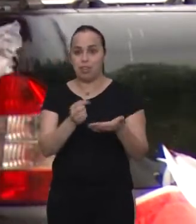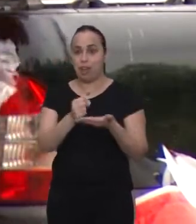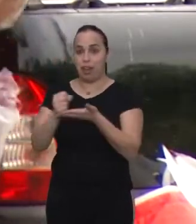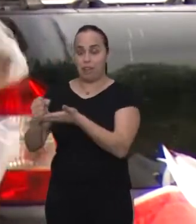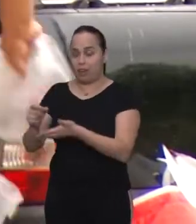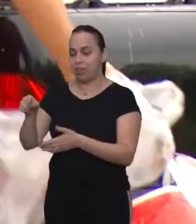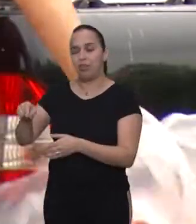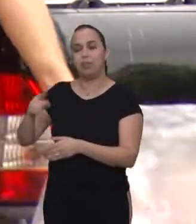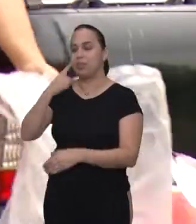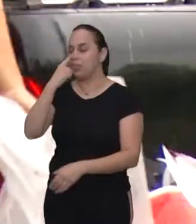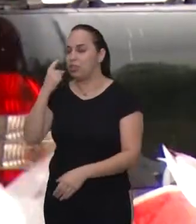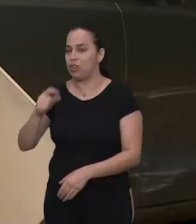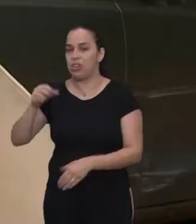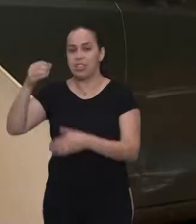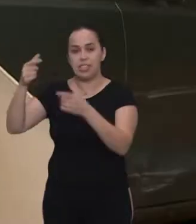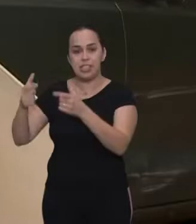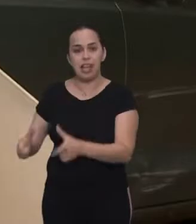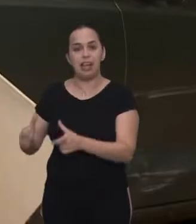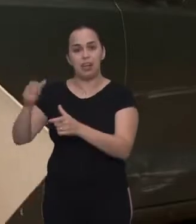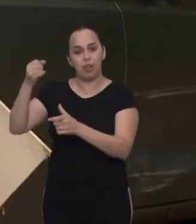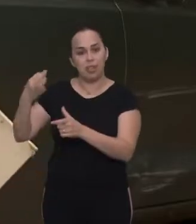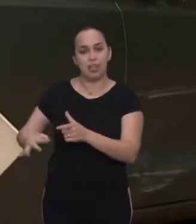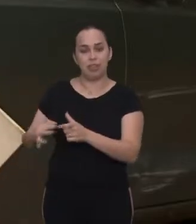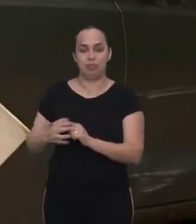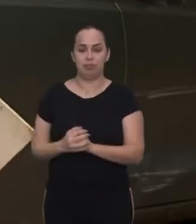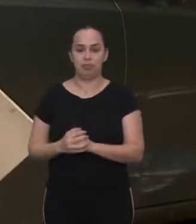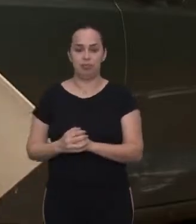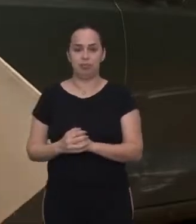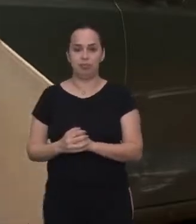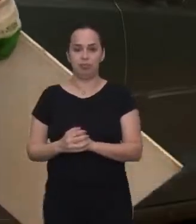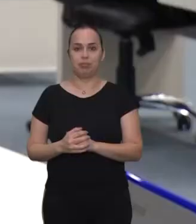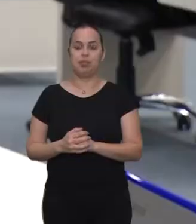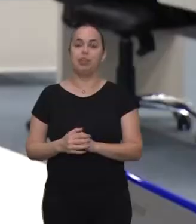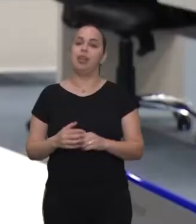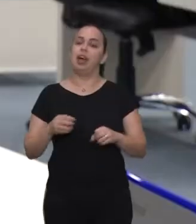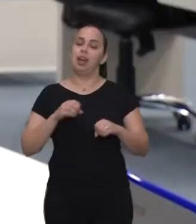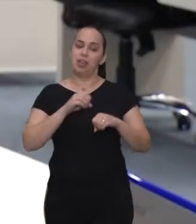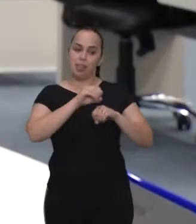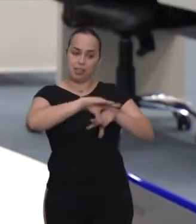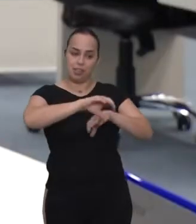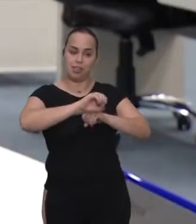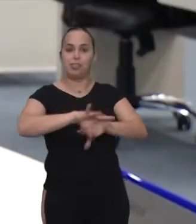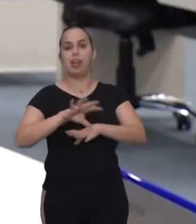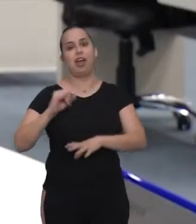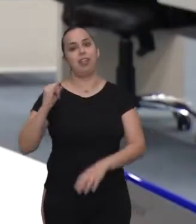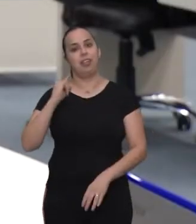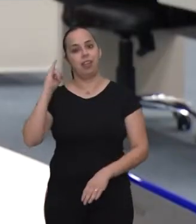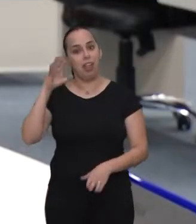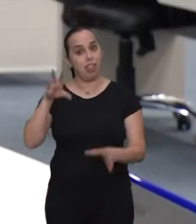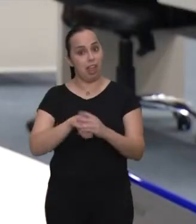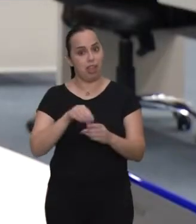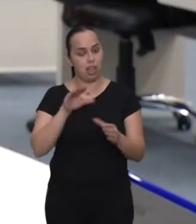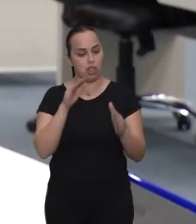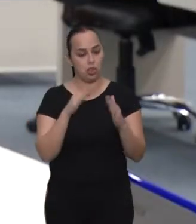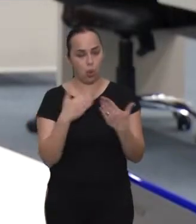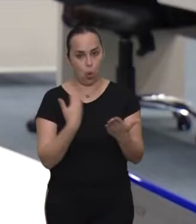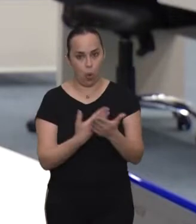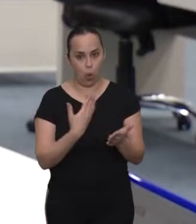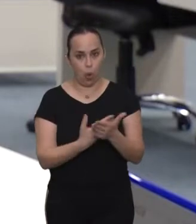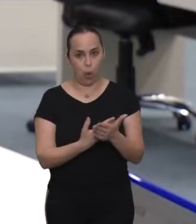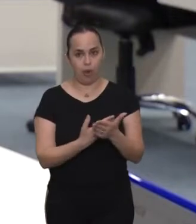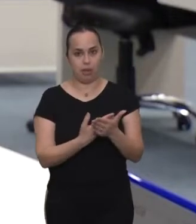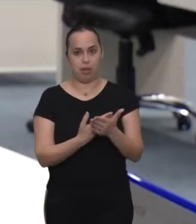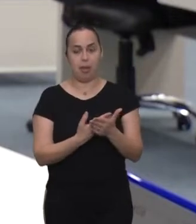ainda mais o descarte correto de resíduos e de preservação do meio ambiente eu acho que a educação é o fundamental nas